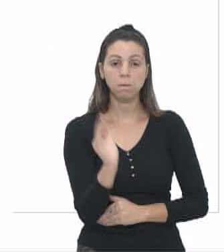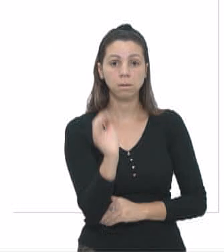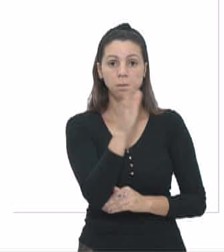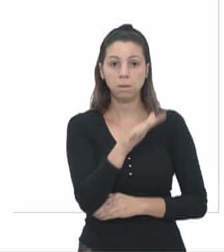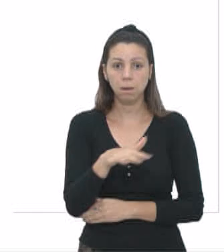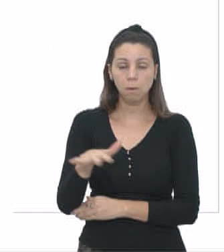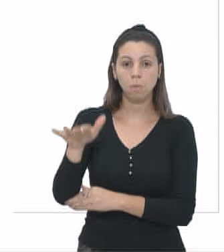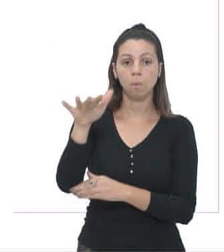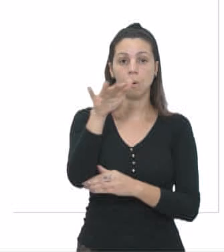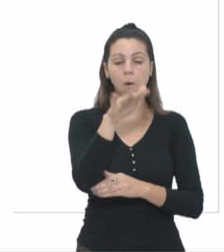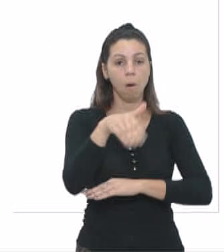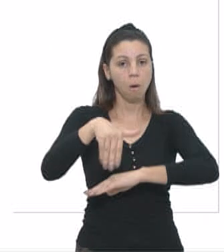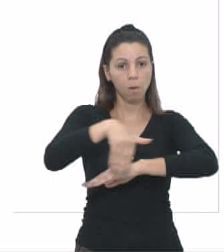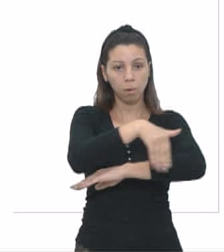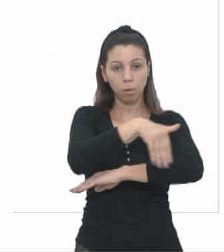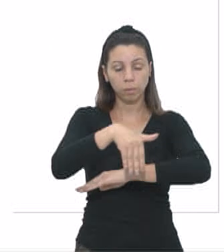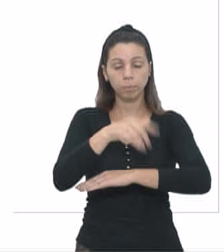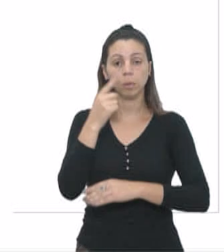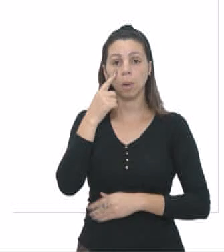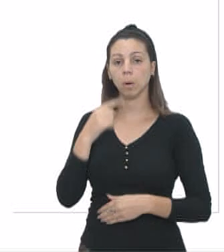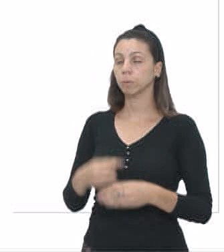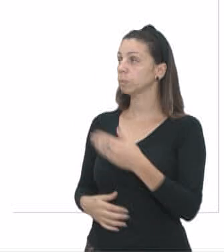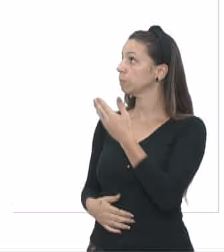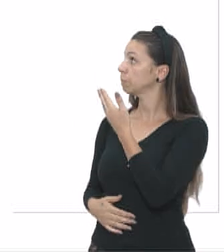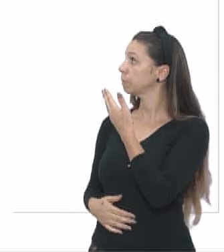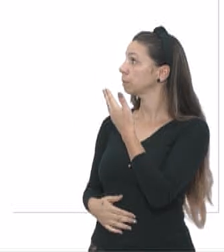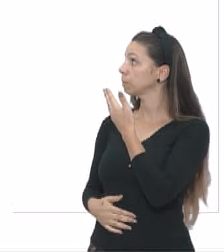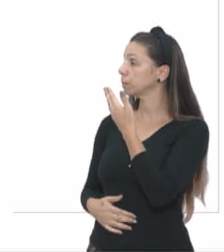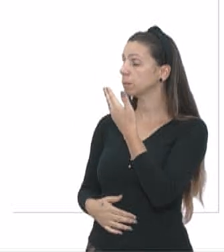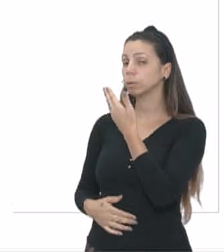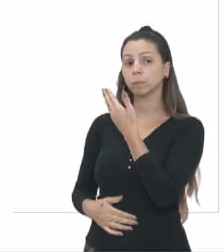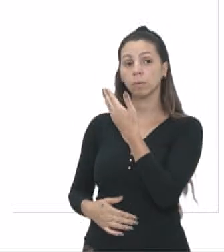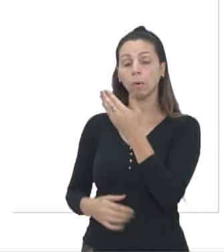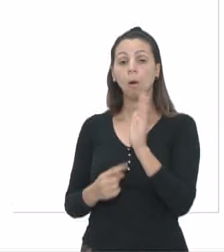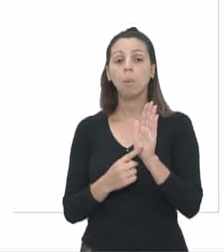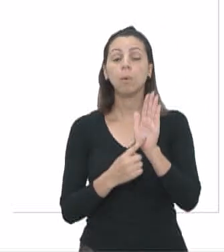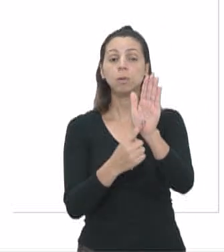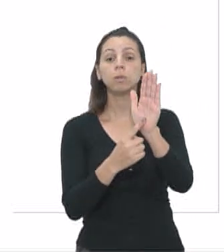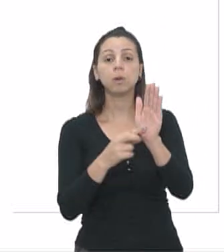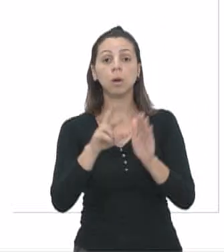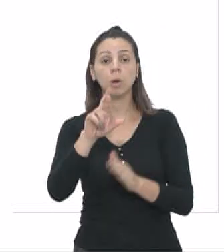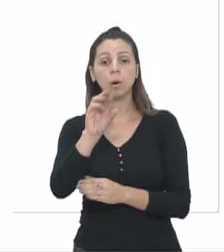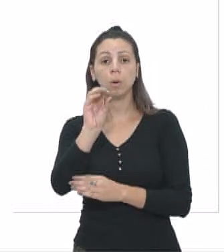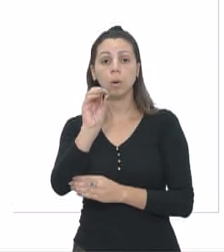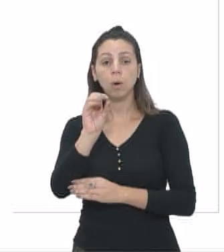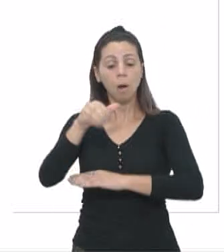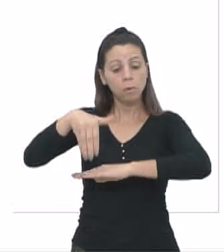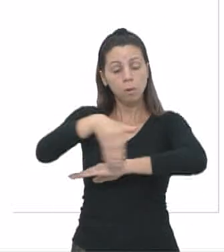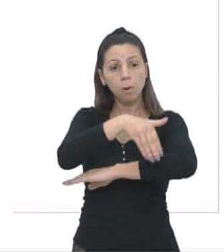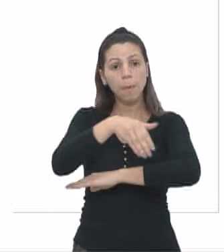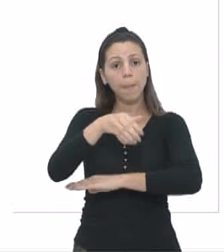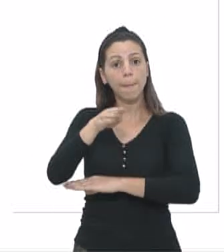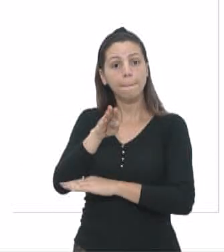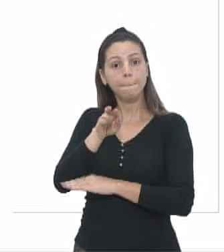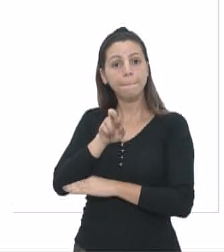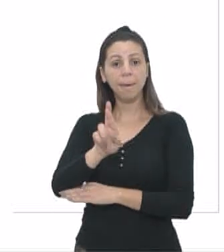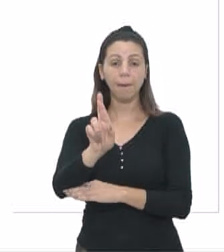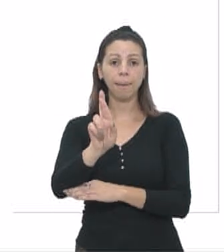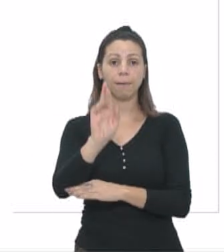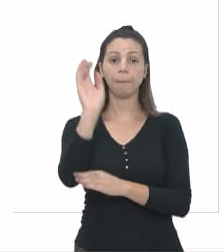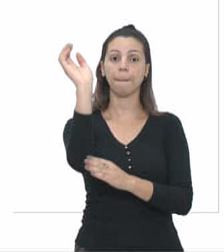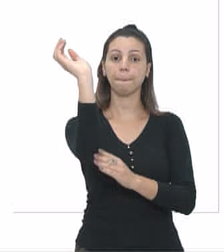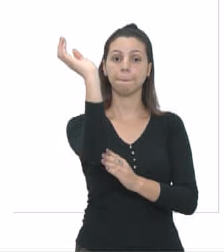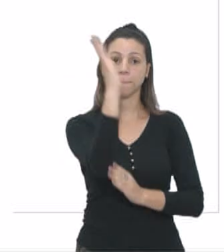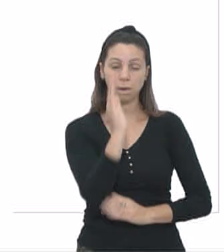consegue identificar pelo título, que é um mapa que vai mostrar para você as rodovias brasileiras, ou ainda as principais rodovias